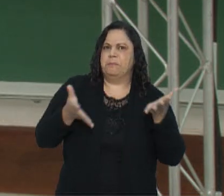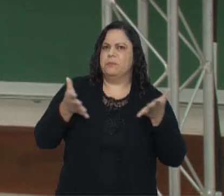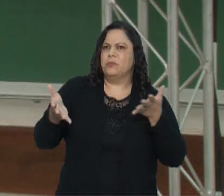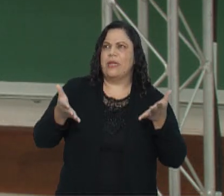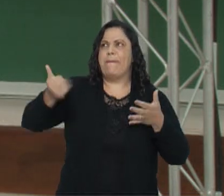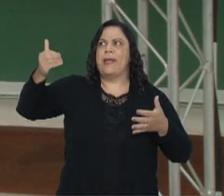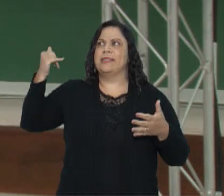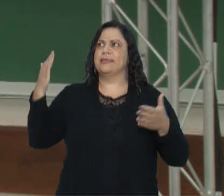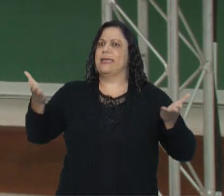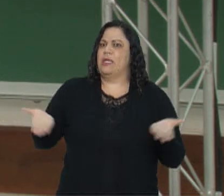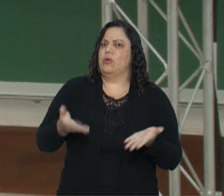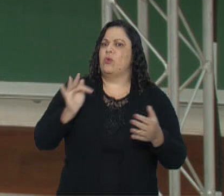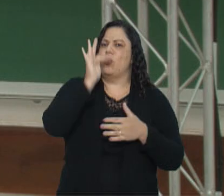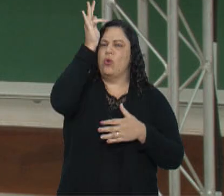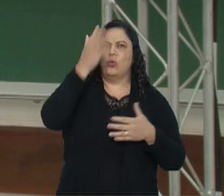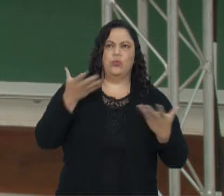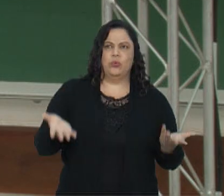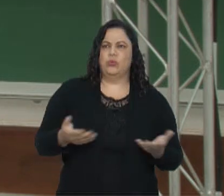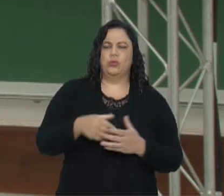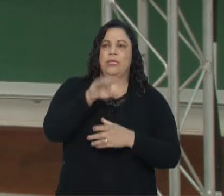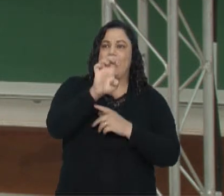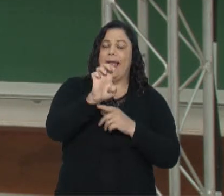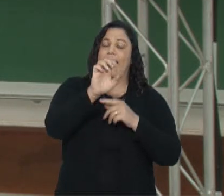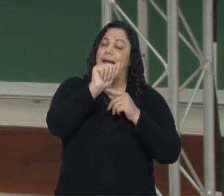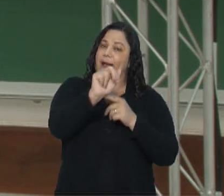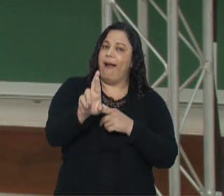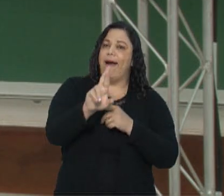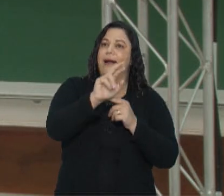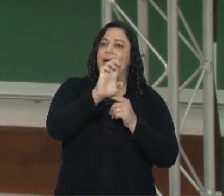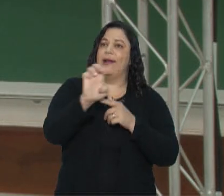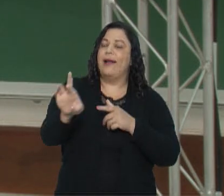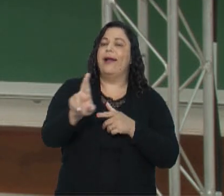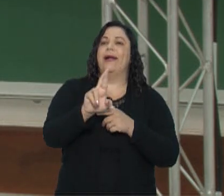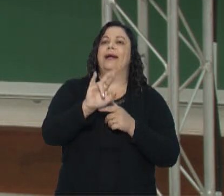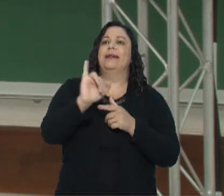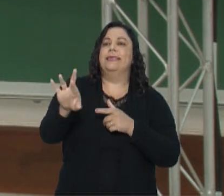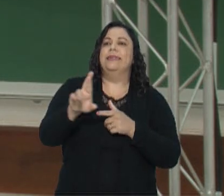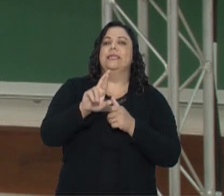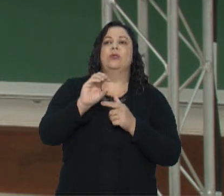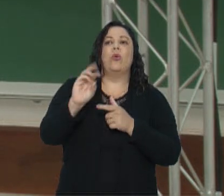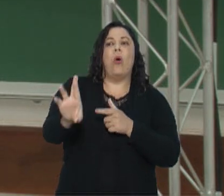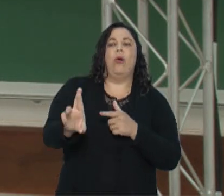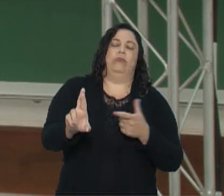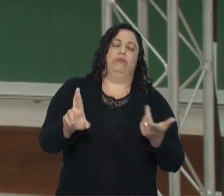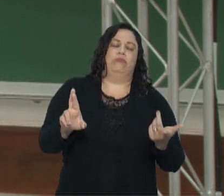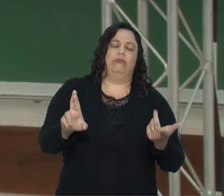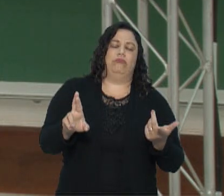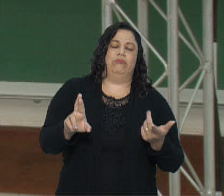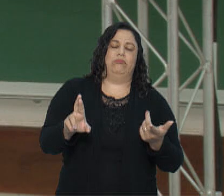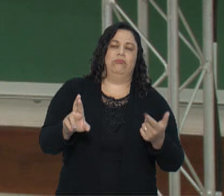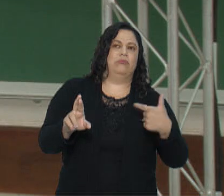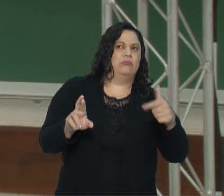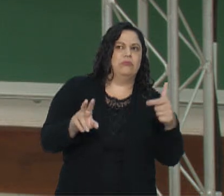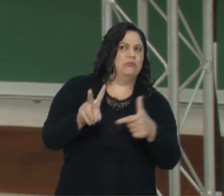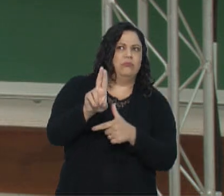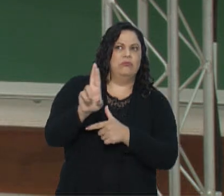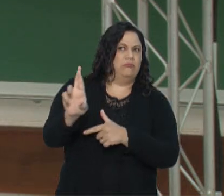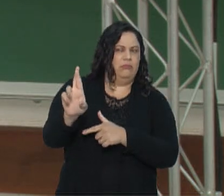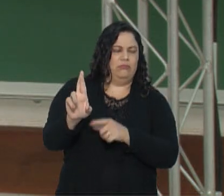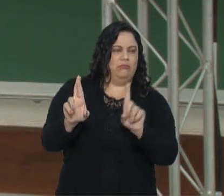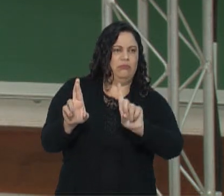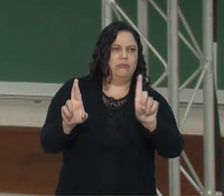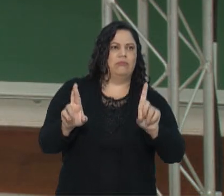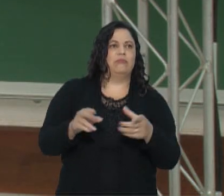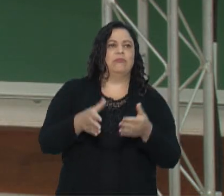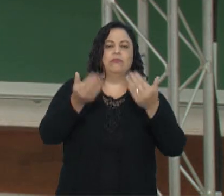ele tem a terminação ar, ir, or. Perfeito? Não temos aí o verbo com ur. Bom, nós temos também,